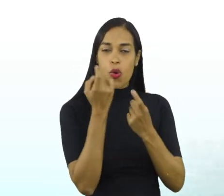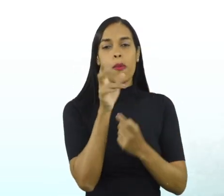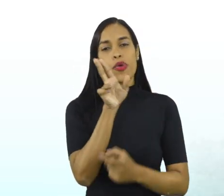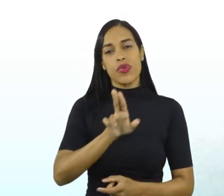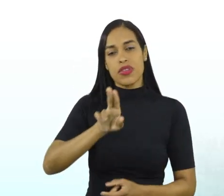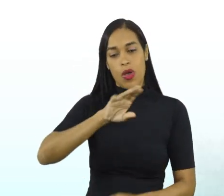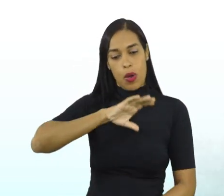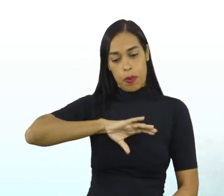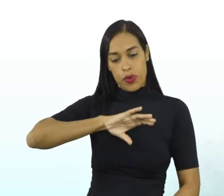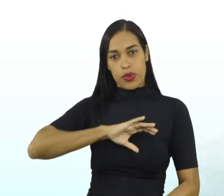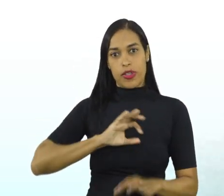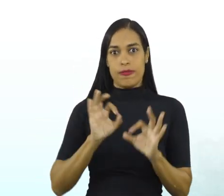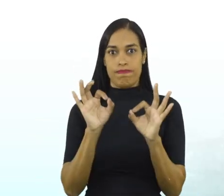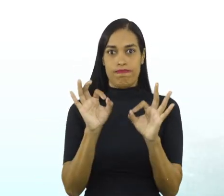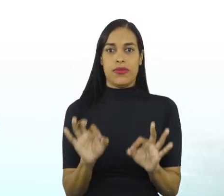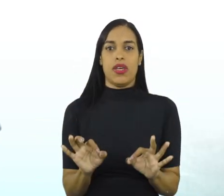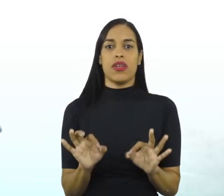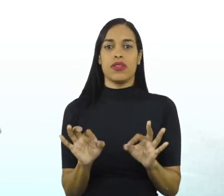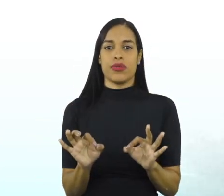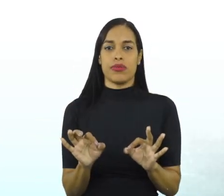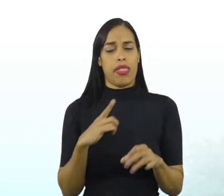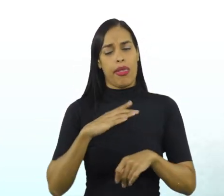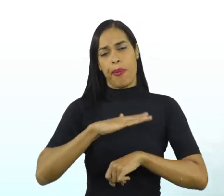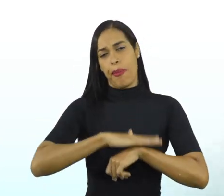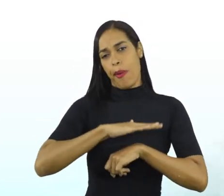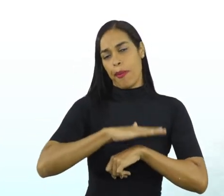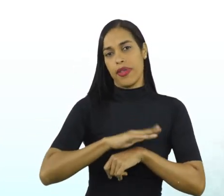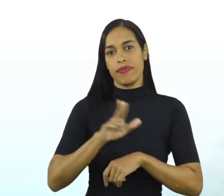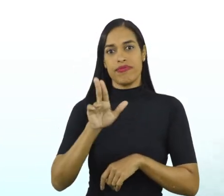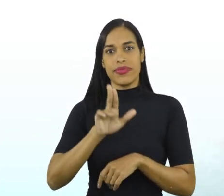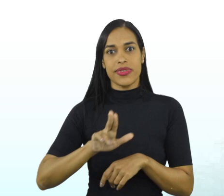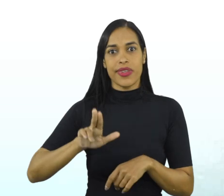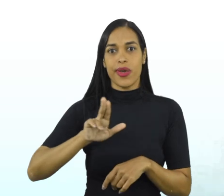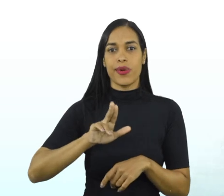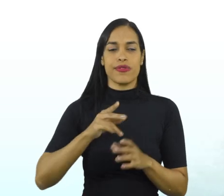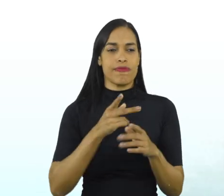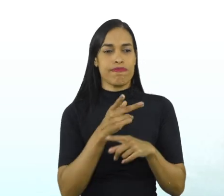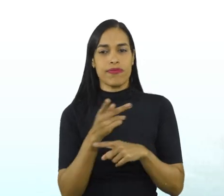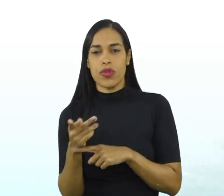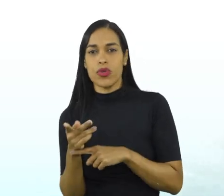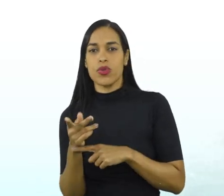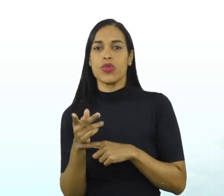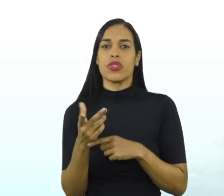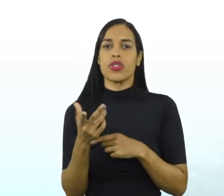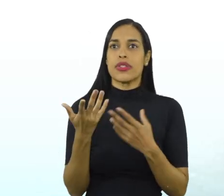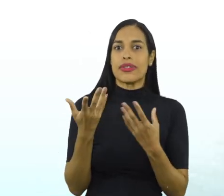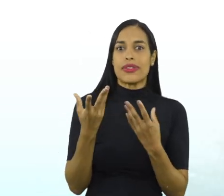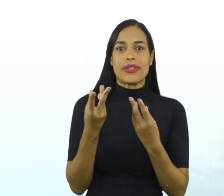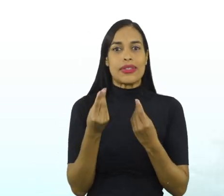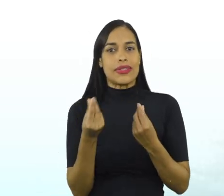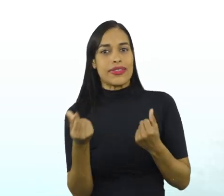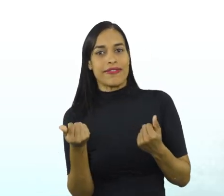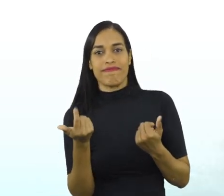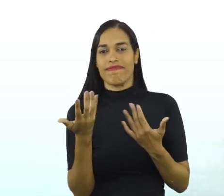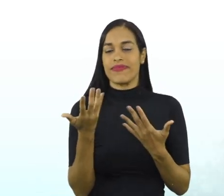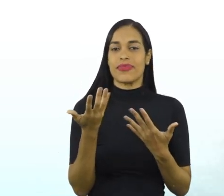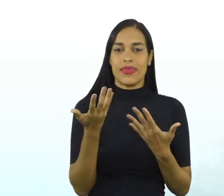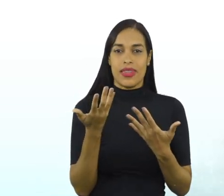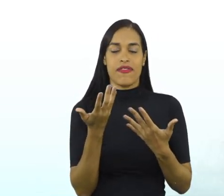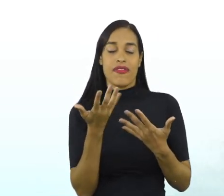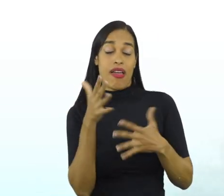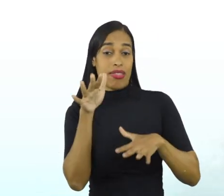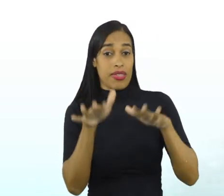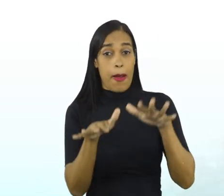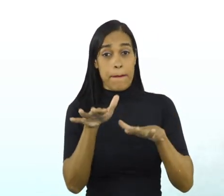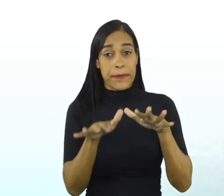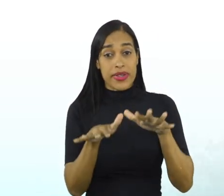norma padrão, a norma culta, e há momentos que você vai falar de uma maneira, vai procurar falar de uma maneira descontraída. Vai depender muito do